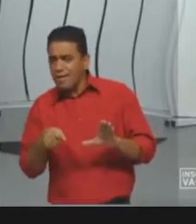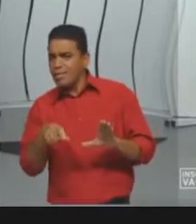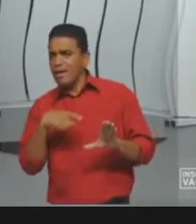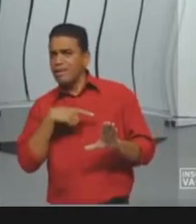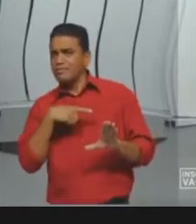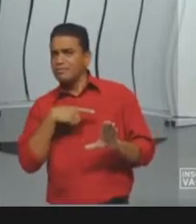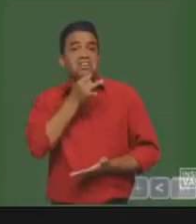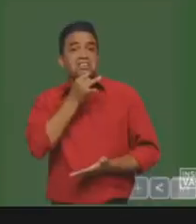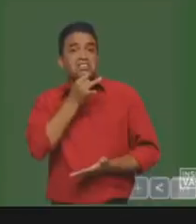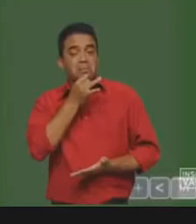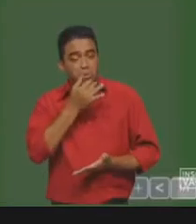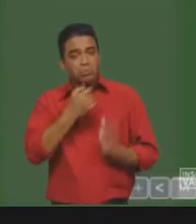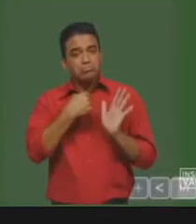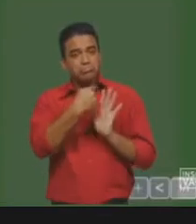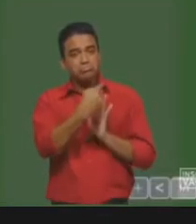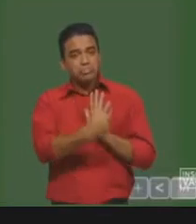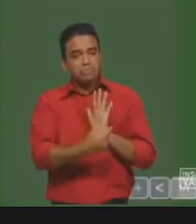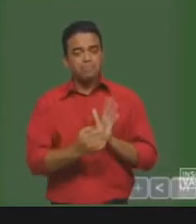exemplo,